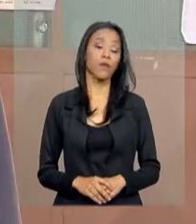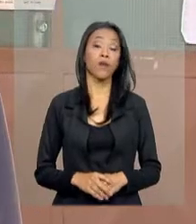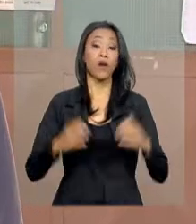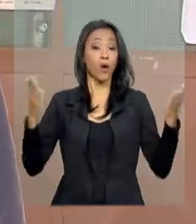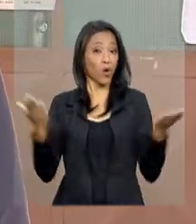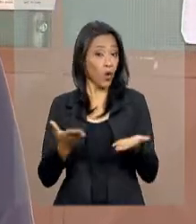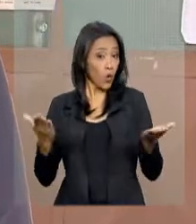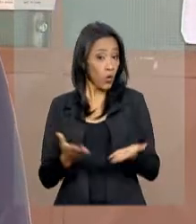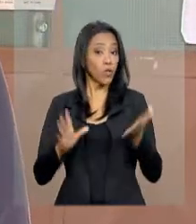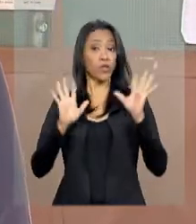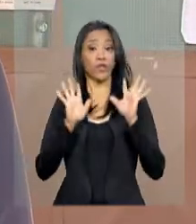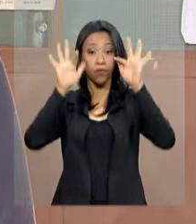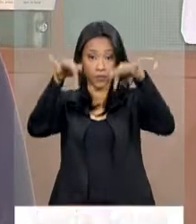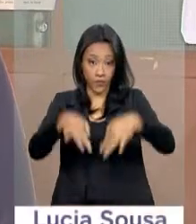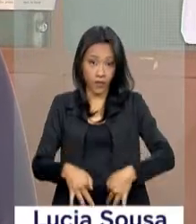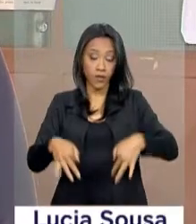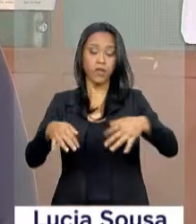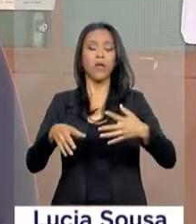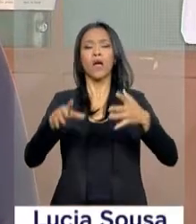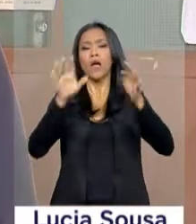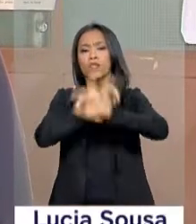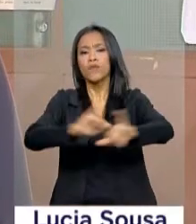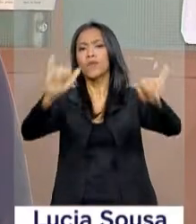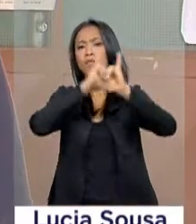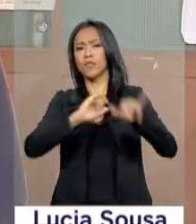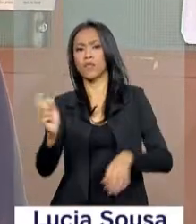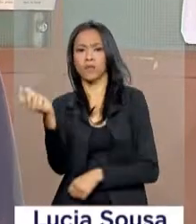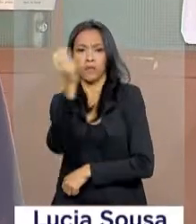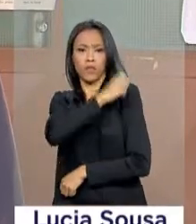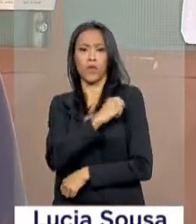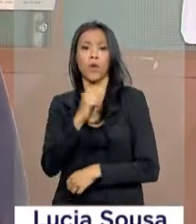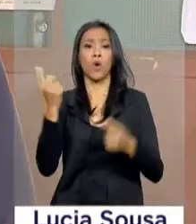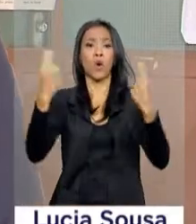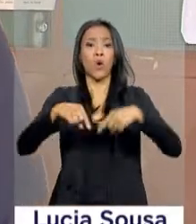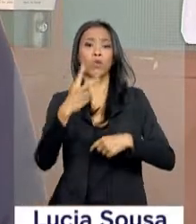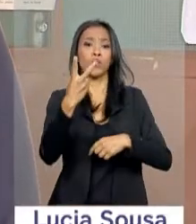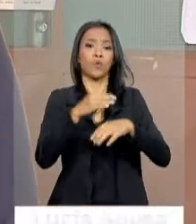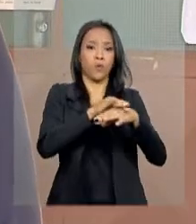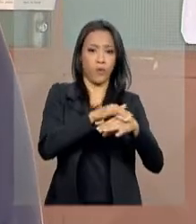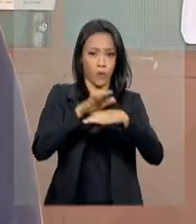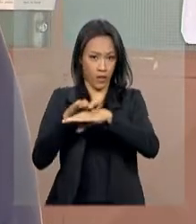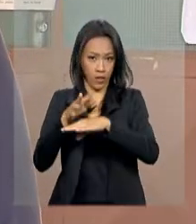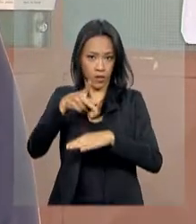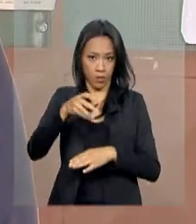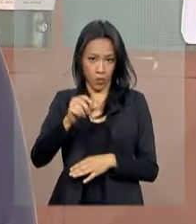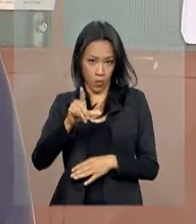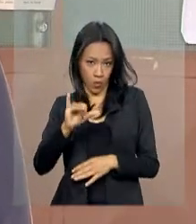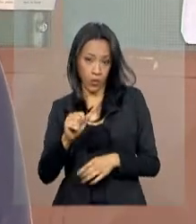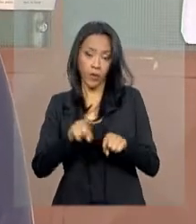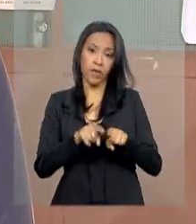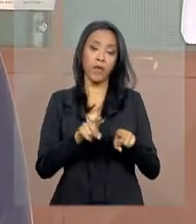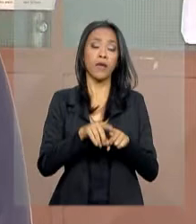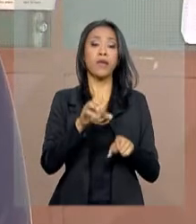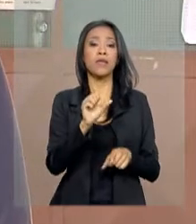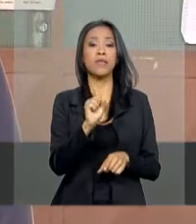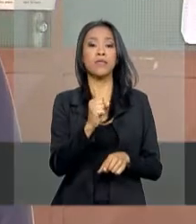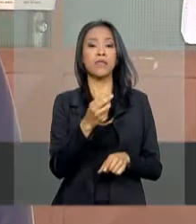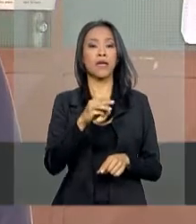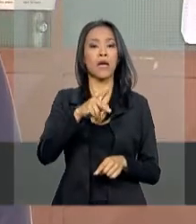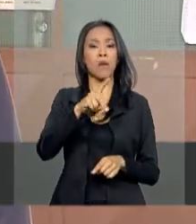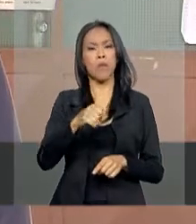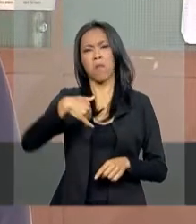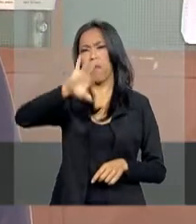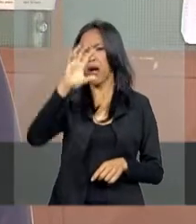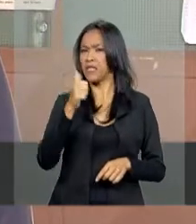termina hoje a campanha de vacinação contra sarampo e poliomielite. Em todo o país foram aplicadas mais de